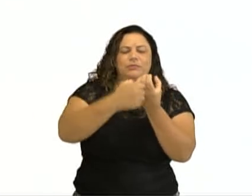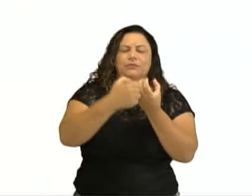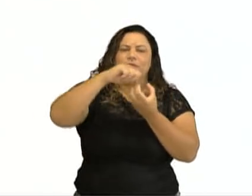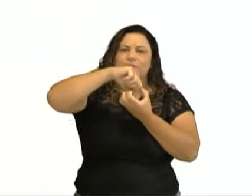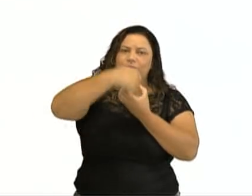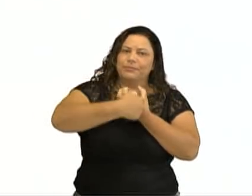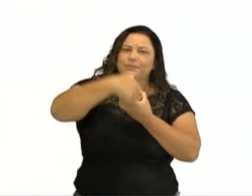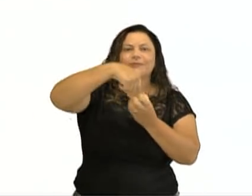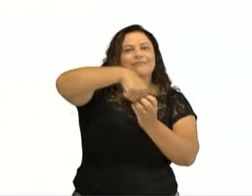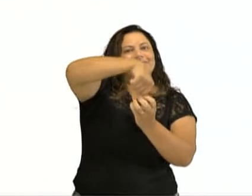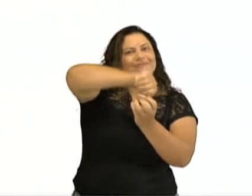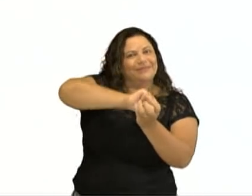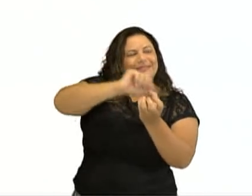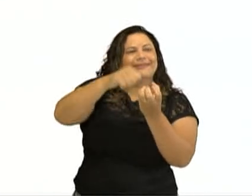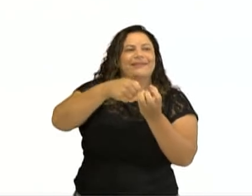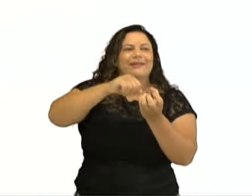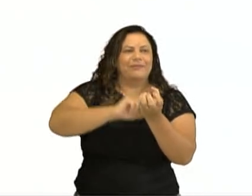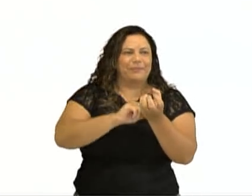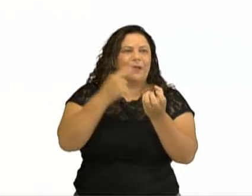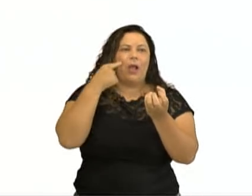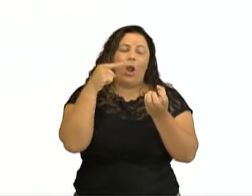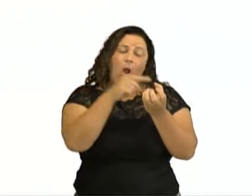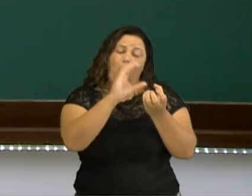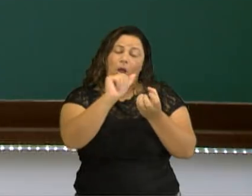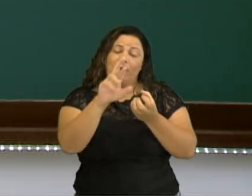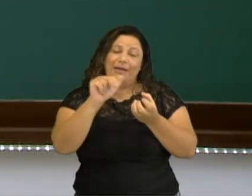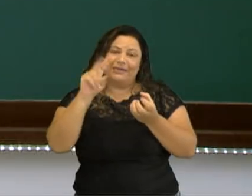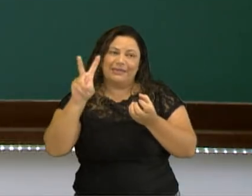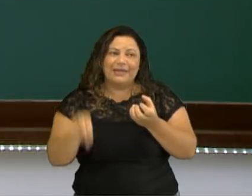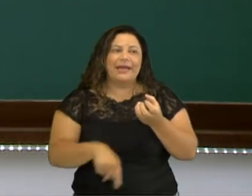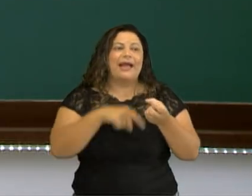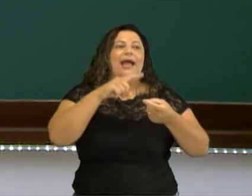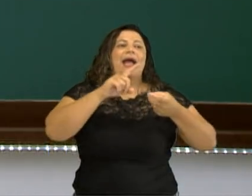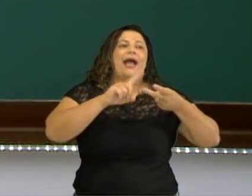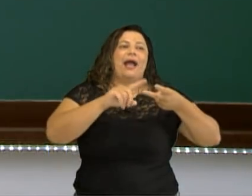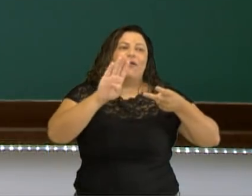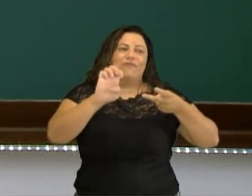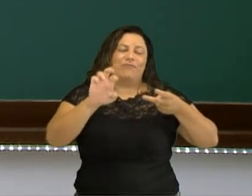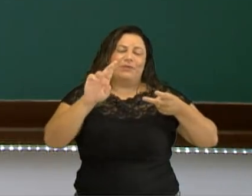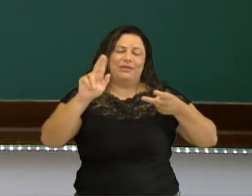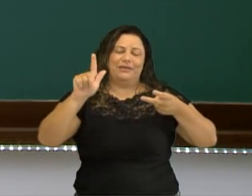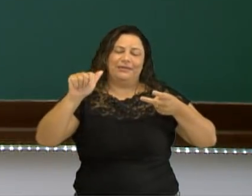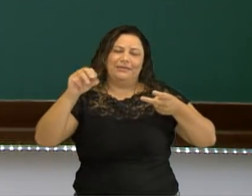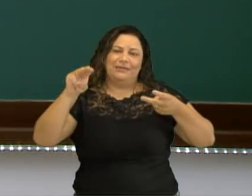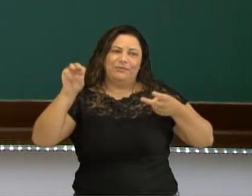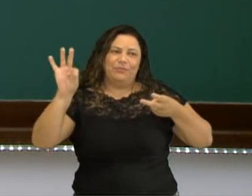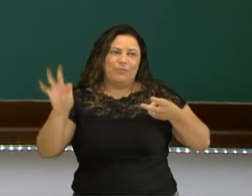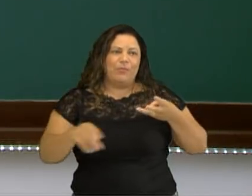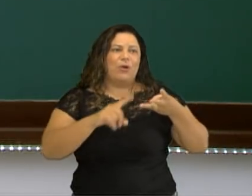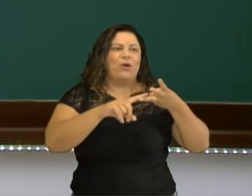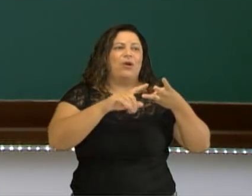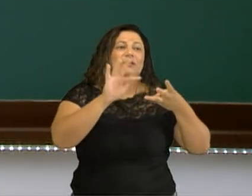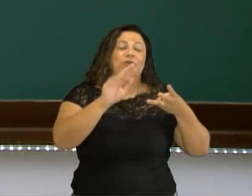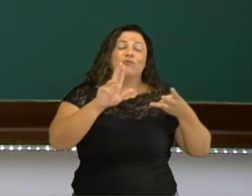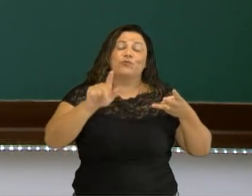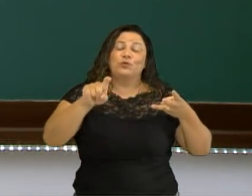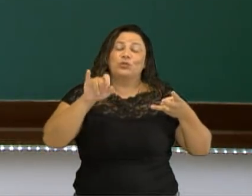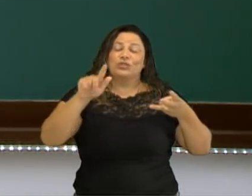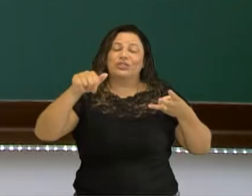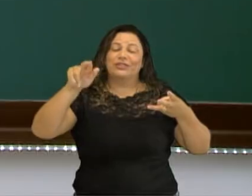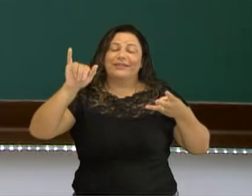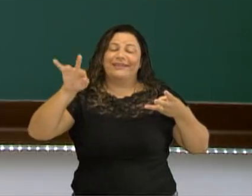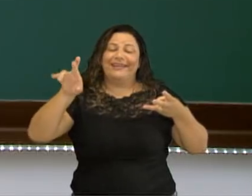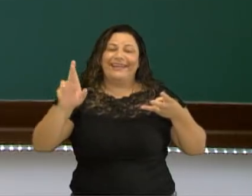cravo, por bergamota, fuxiqueira, por mandarina ou então mexerica. E ainda